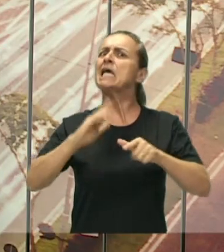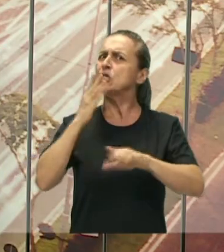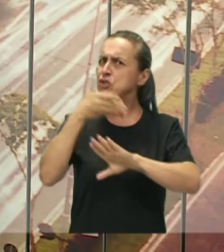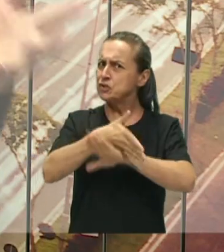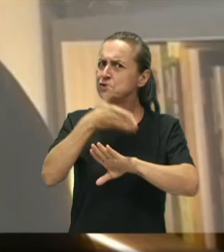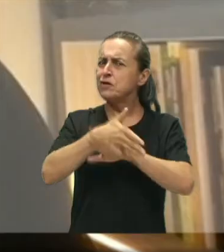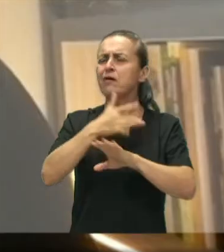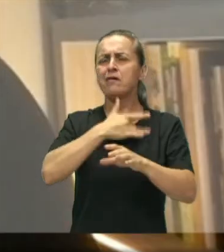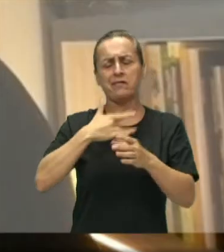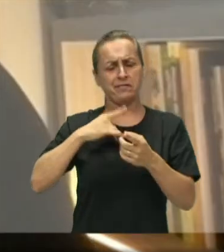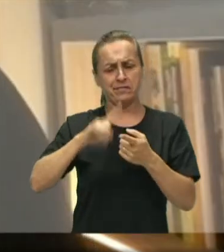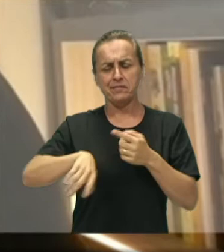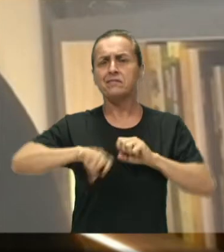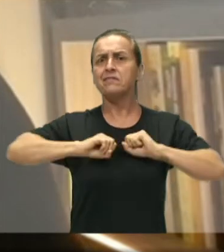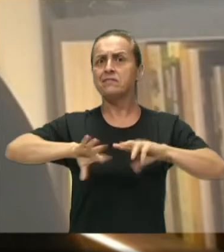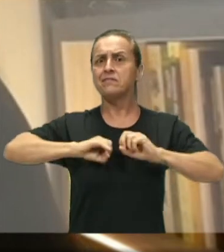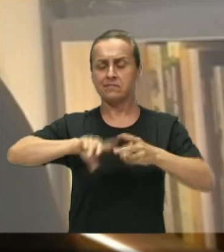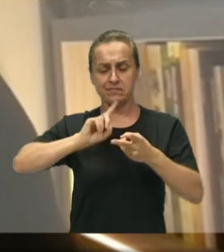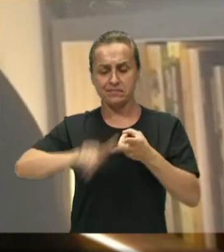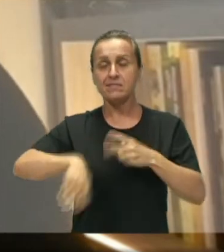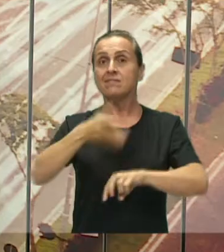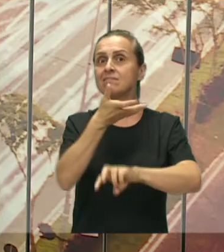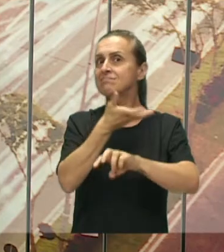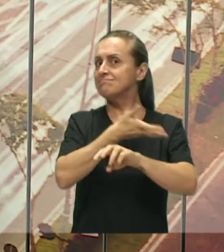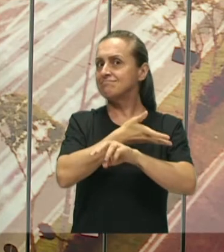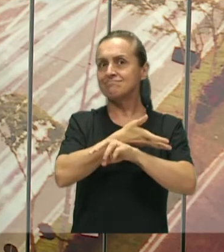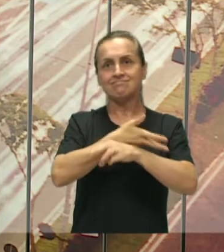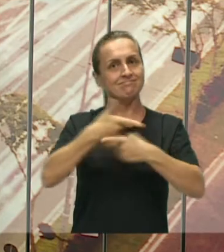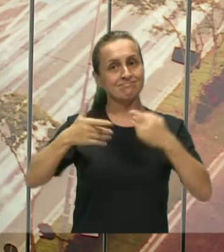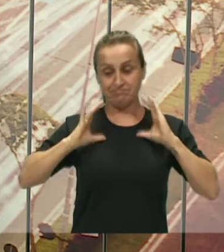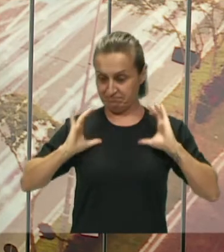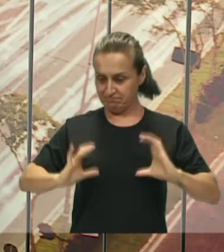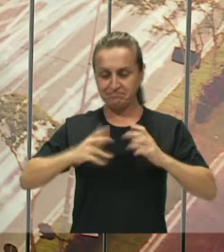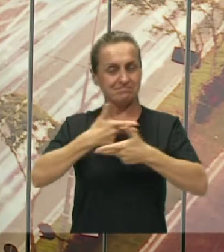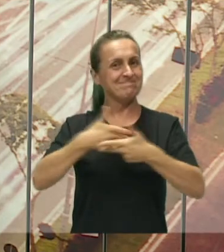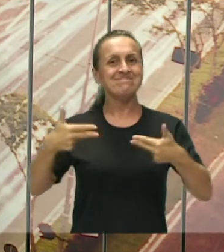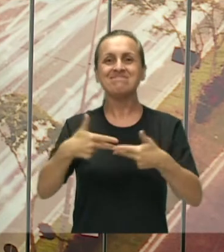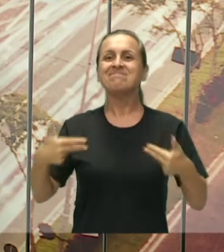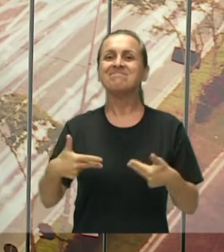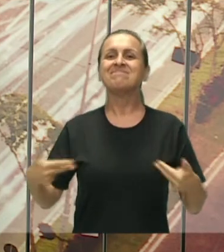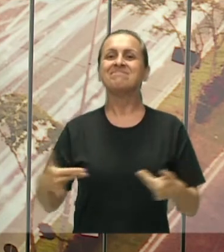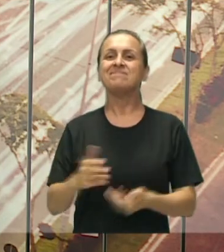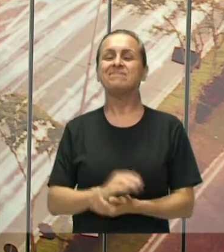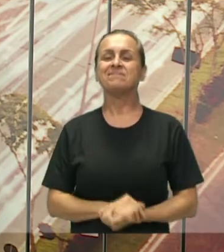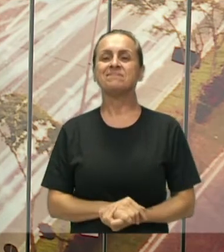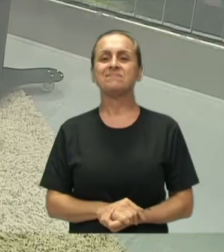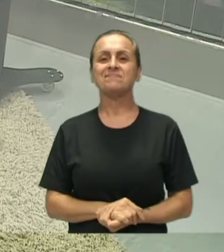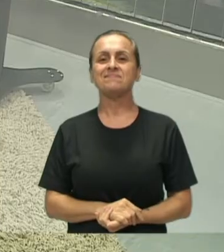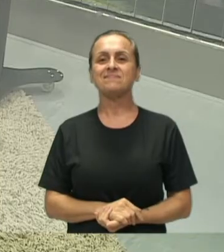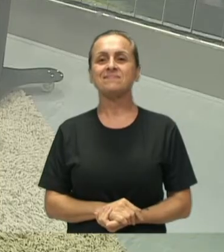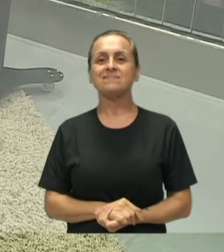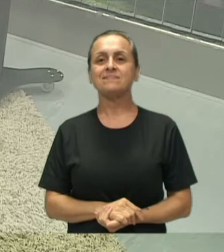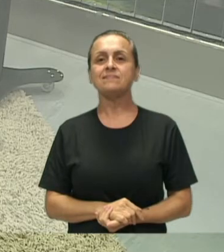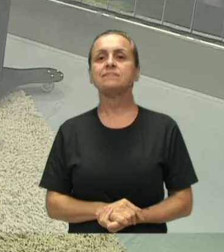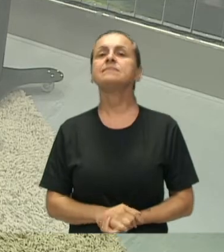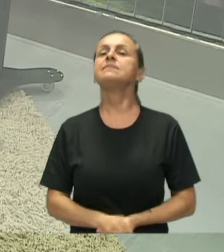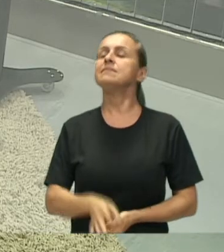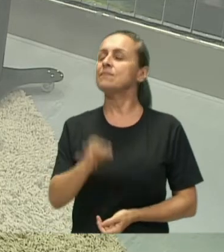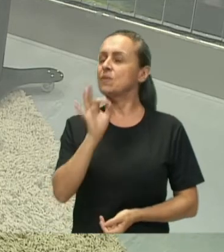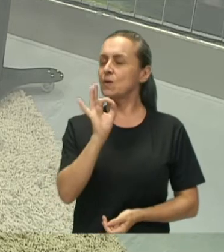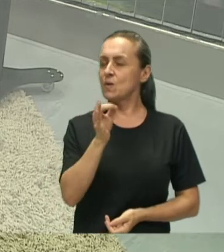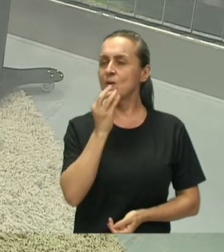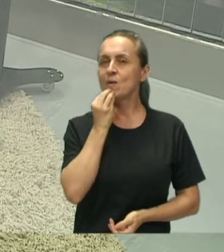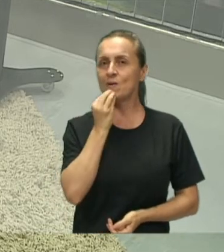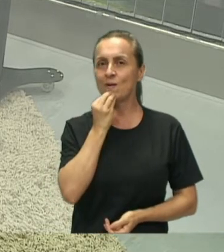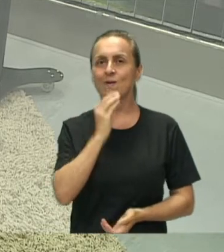entre educação entrar e disciplina enfim várias coisas relacionadas à formação do cidadão Sem dúvida